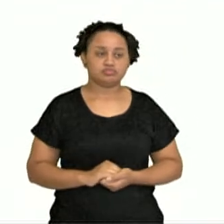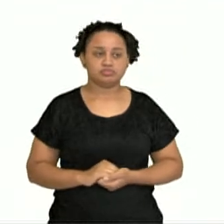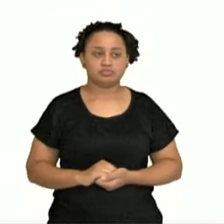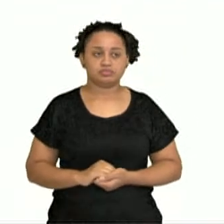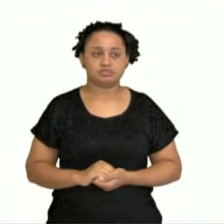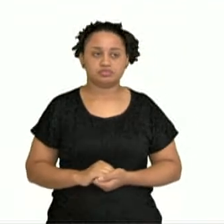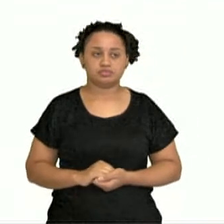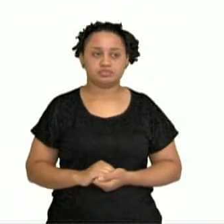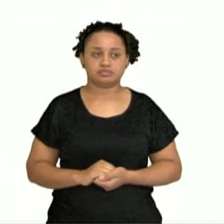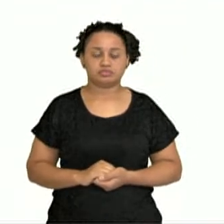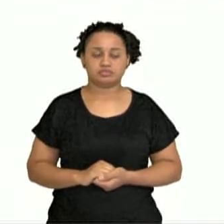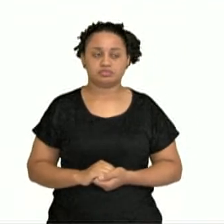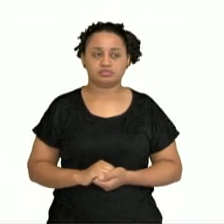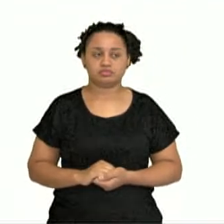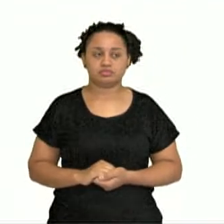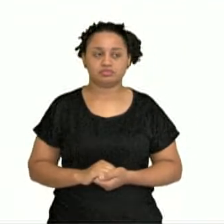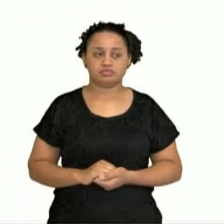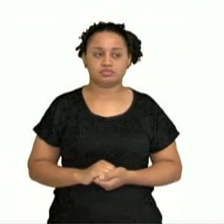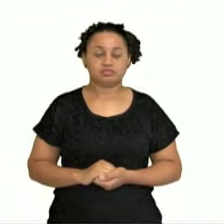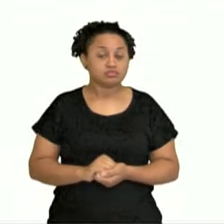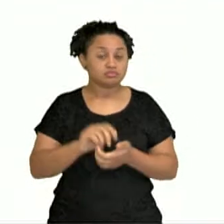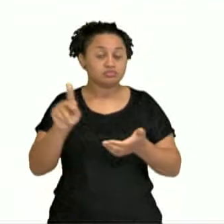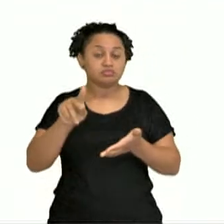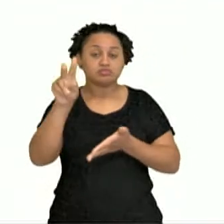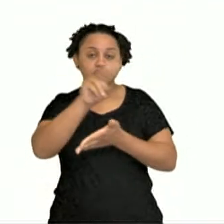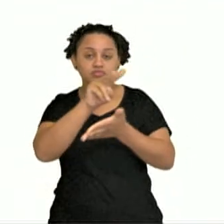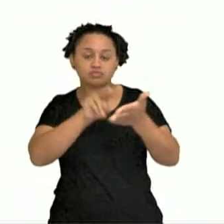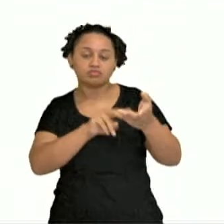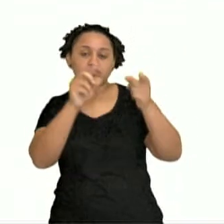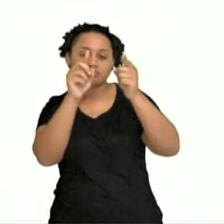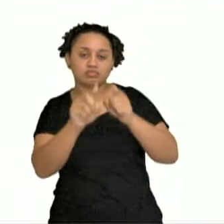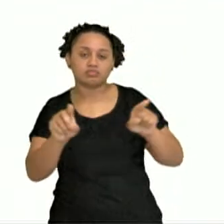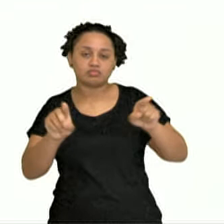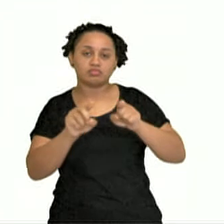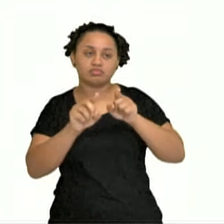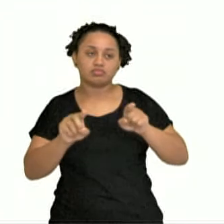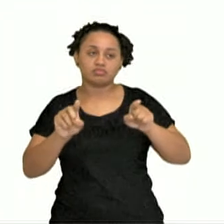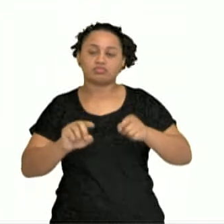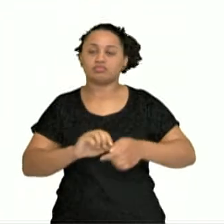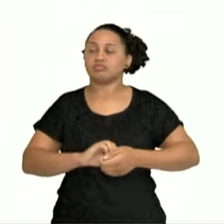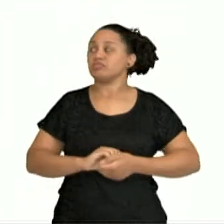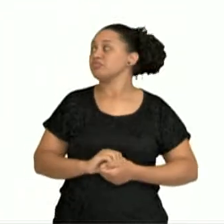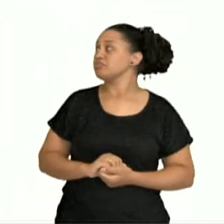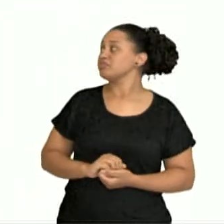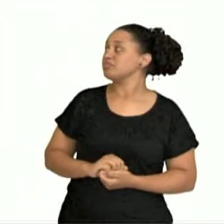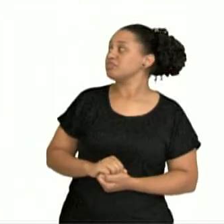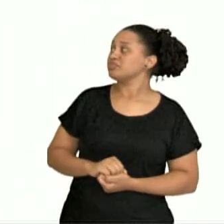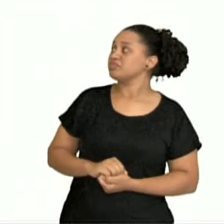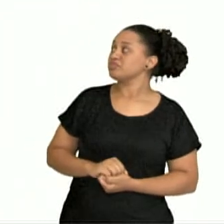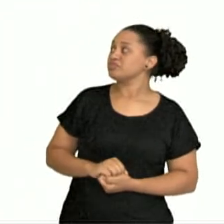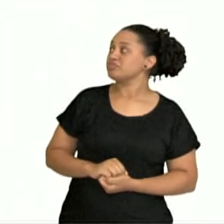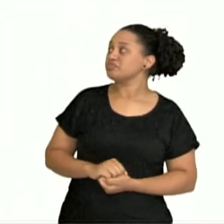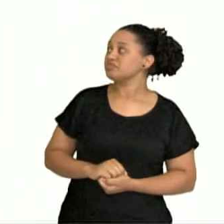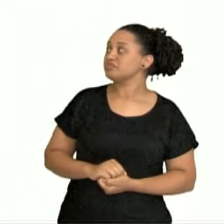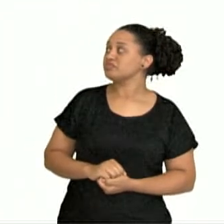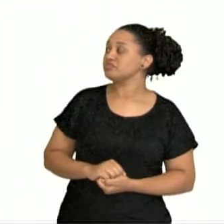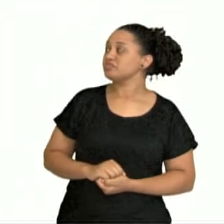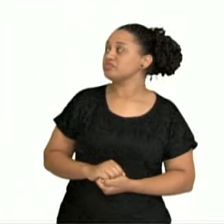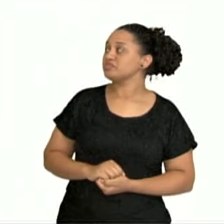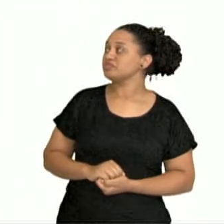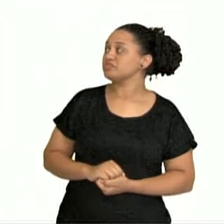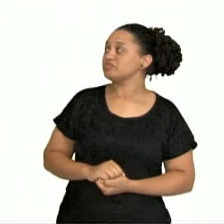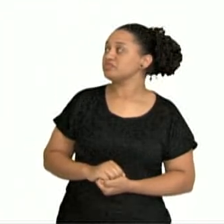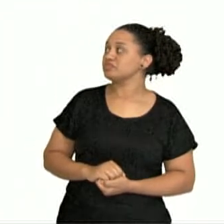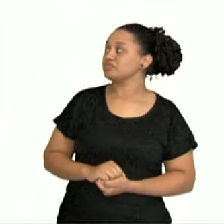Día tras día los tiempos cambian y son nuevas las mañanas. Cada hombre joven con sus fuerzas ya quieren la